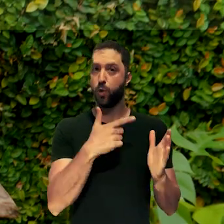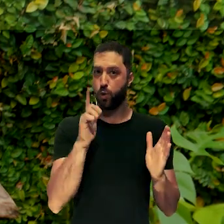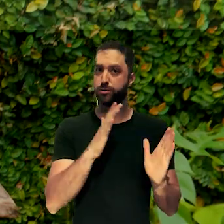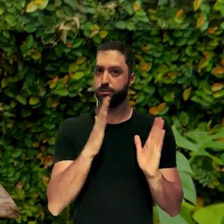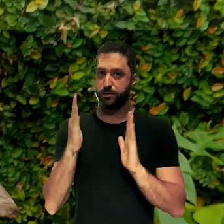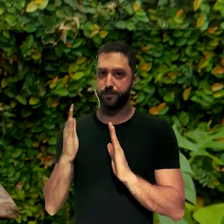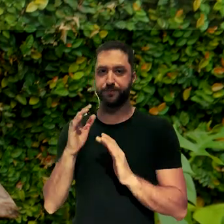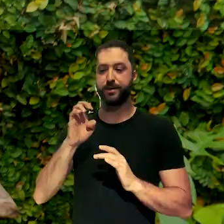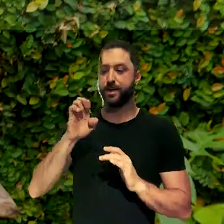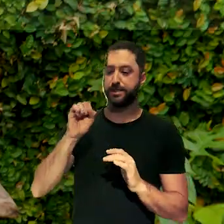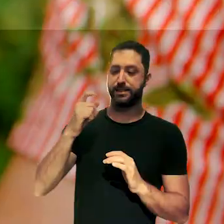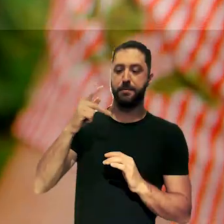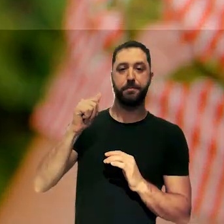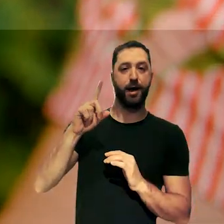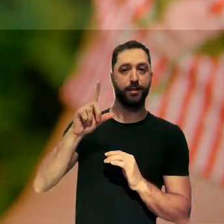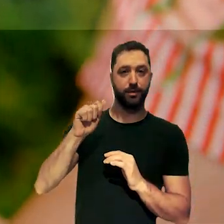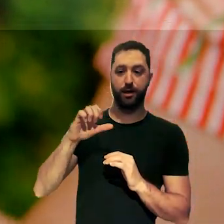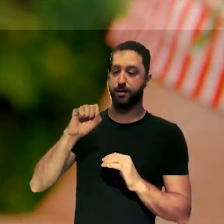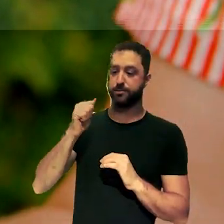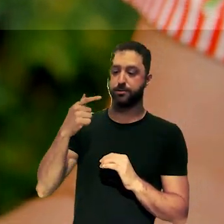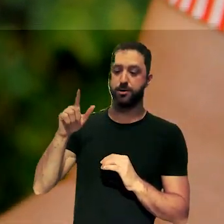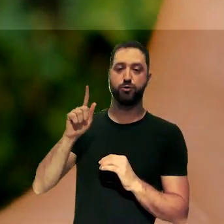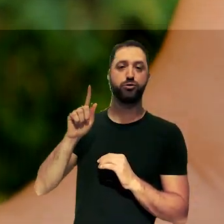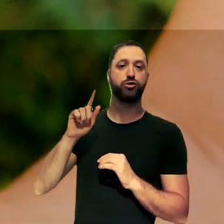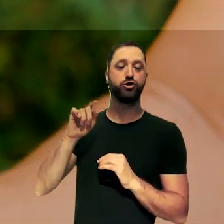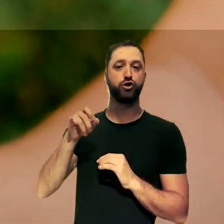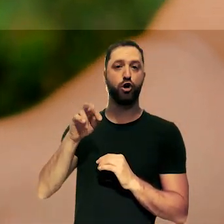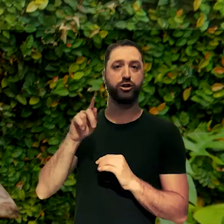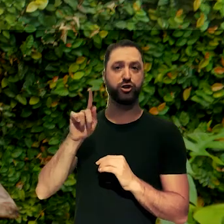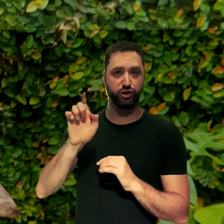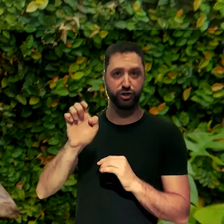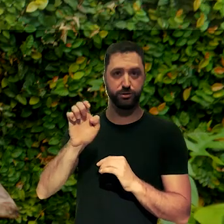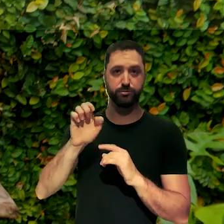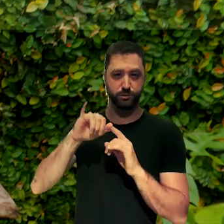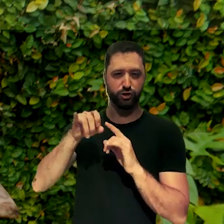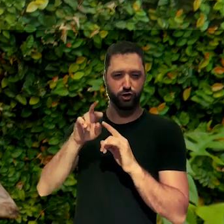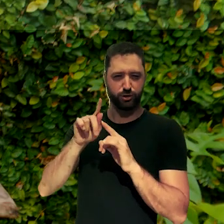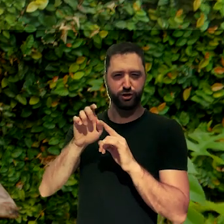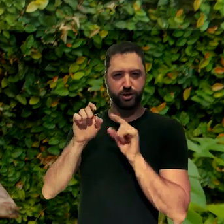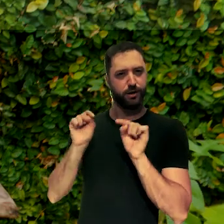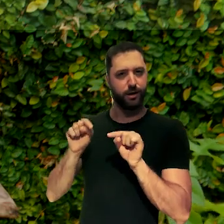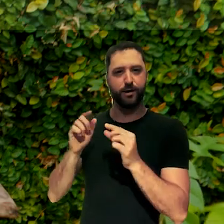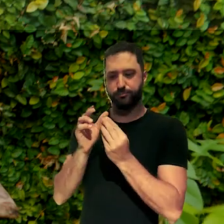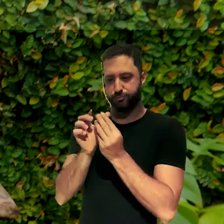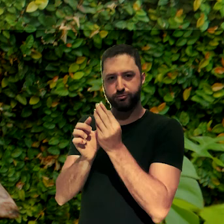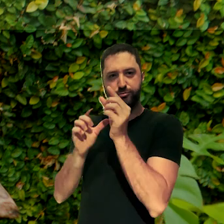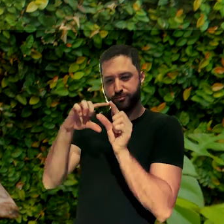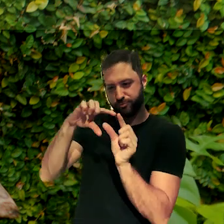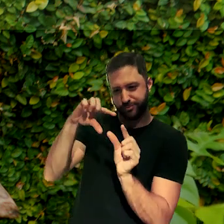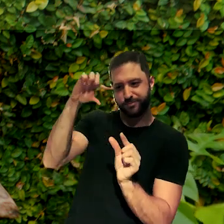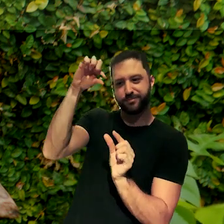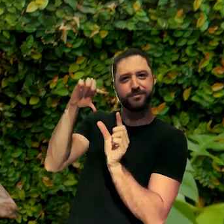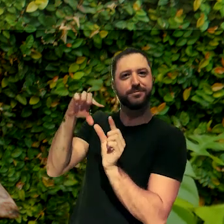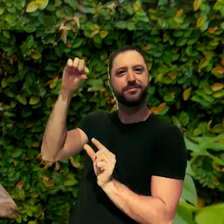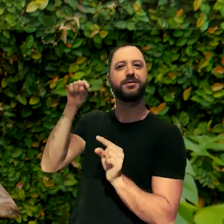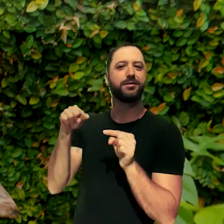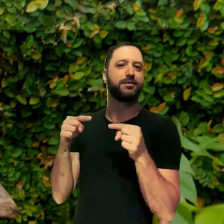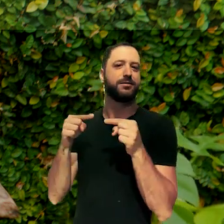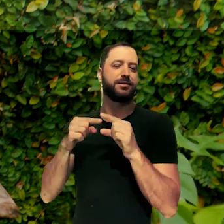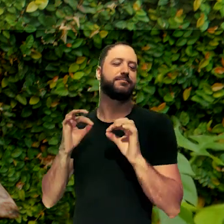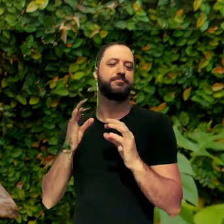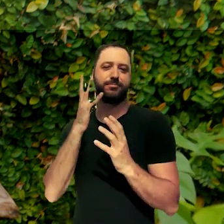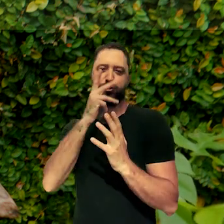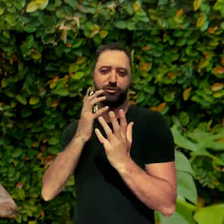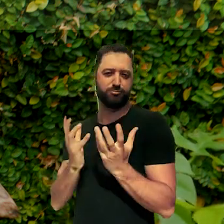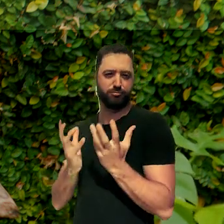também. Temos a espada de São Jorge, que é super fácil de cultivar, você pode colocar em qualquer cantinho, que